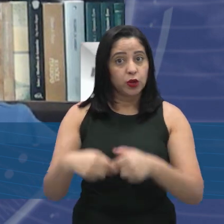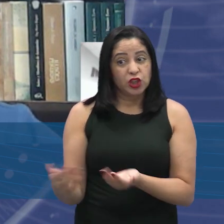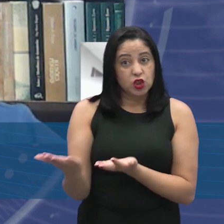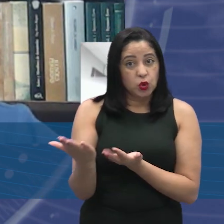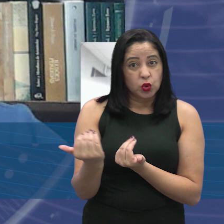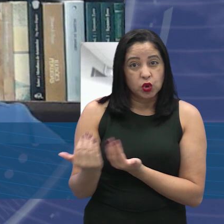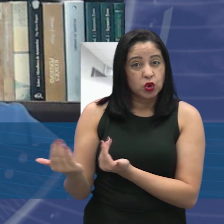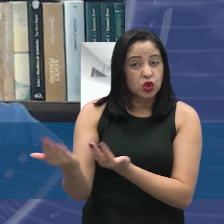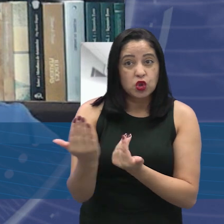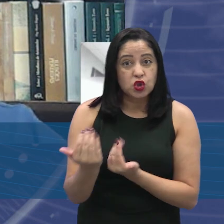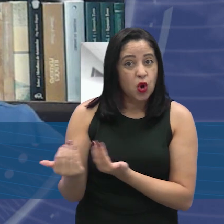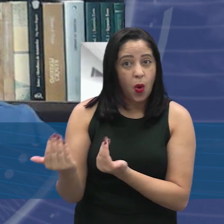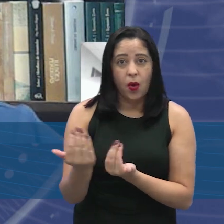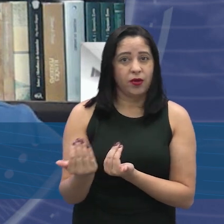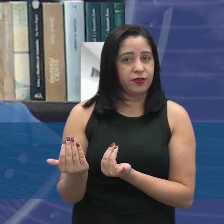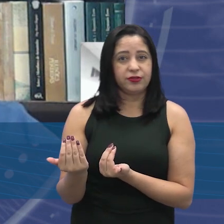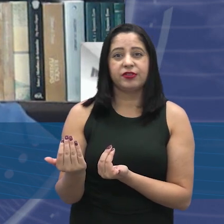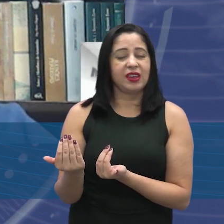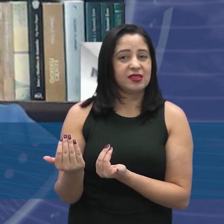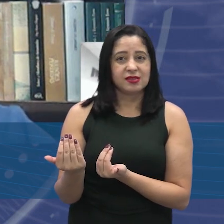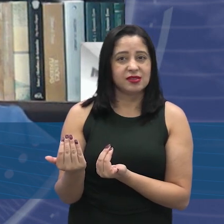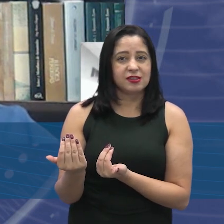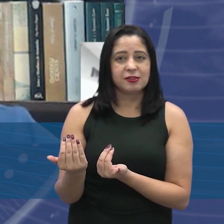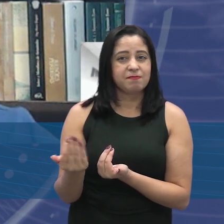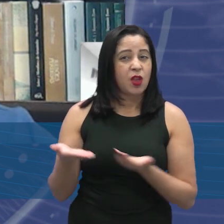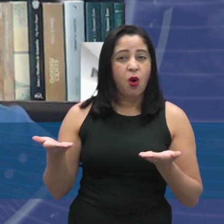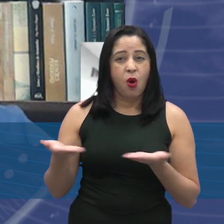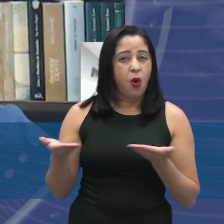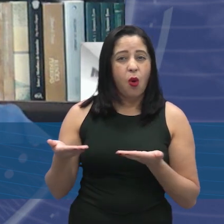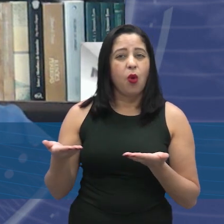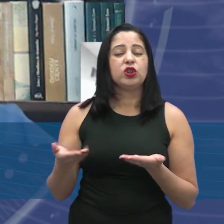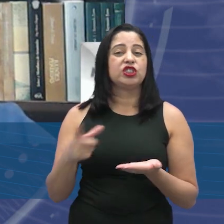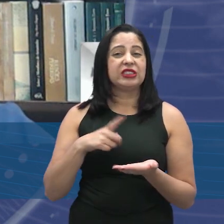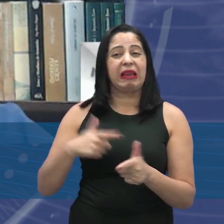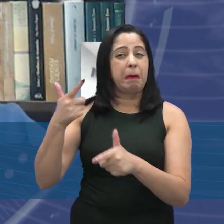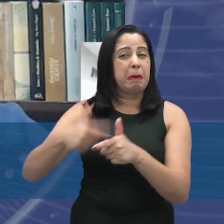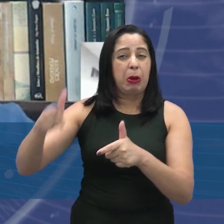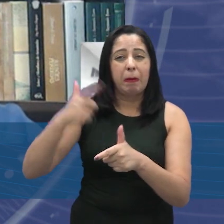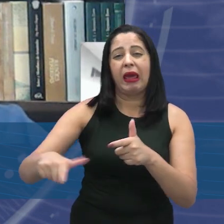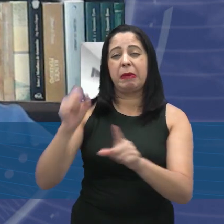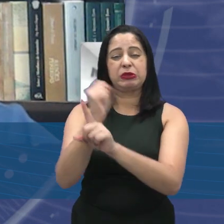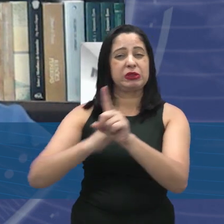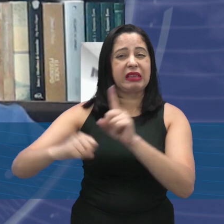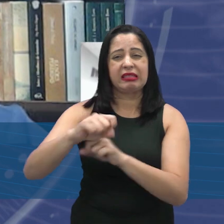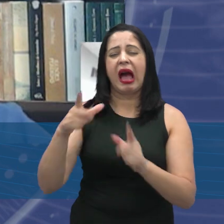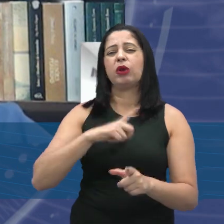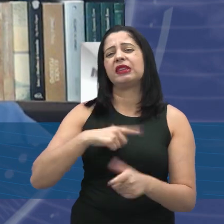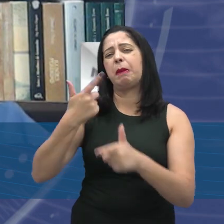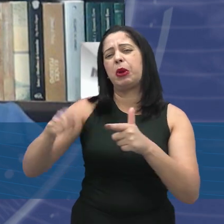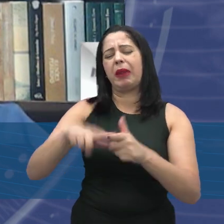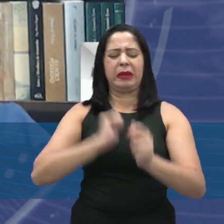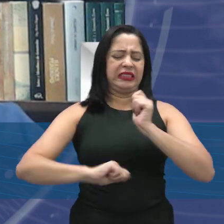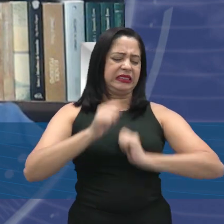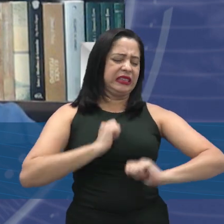jovens tomados por patologias sociais, por problemas ligados à ansiedade, à